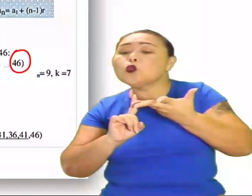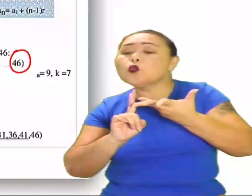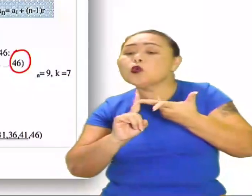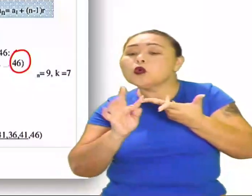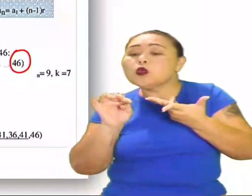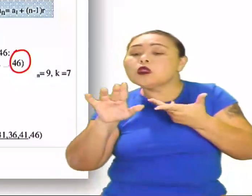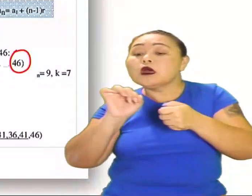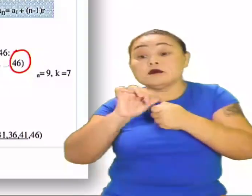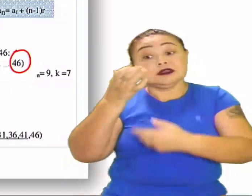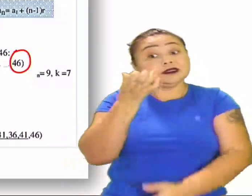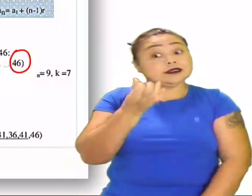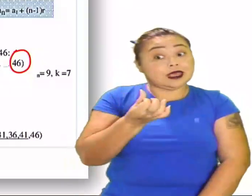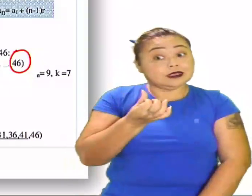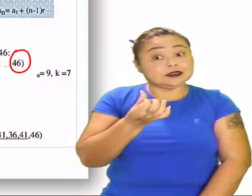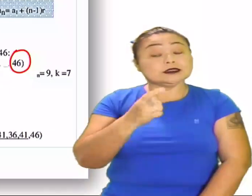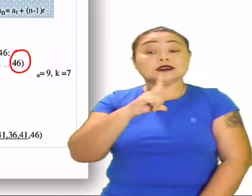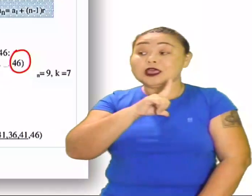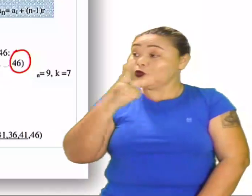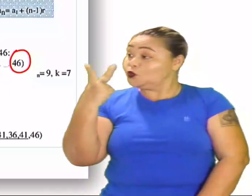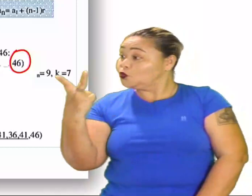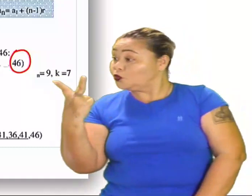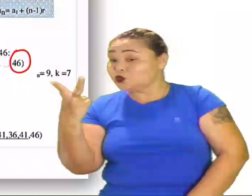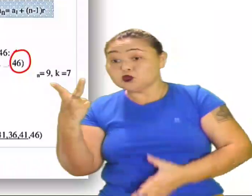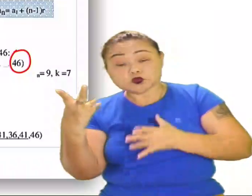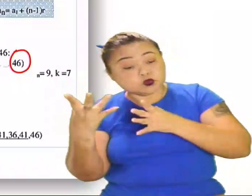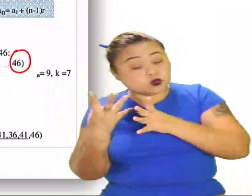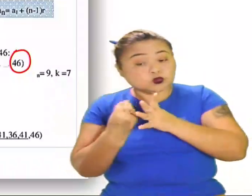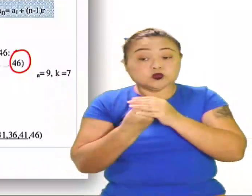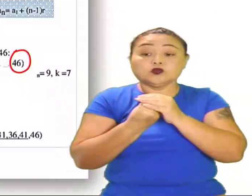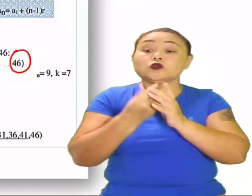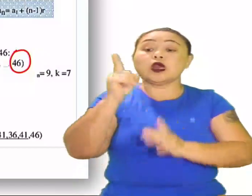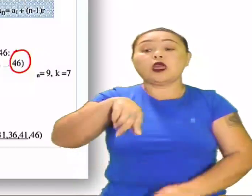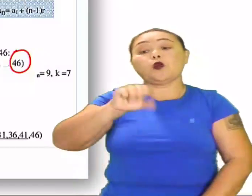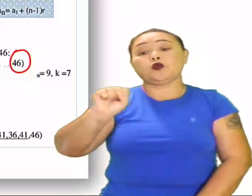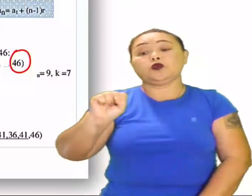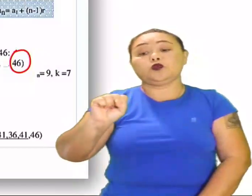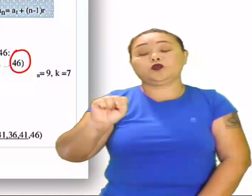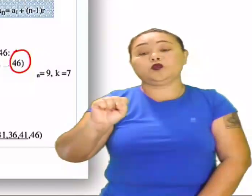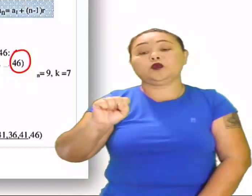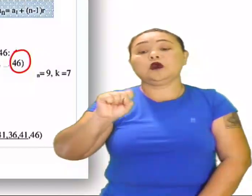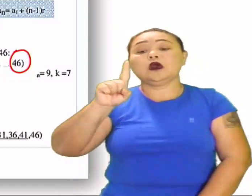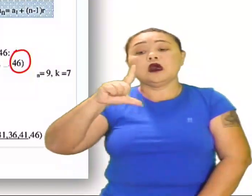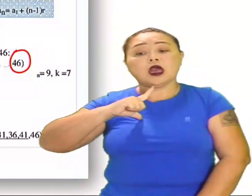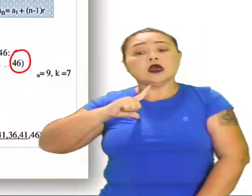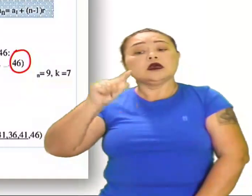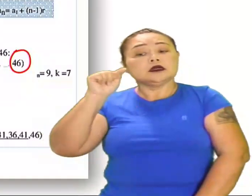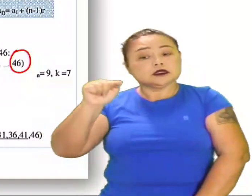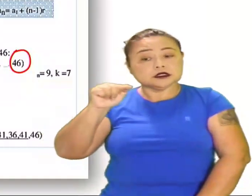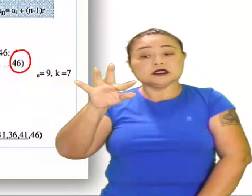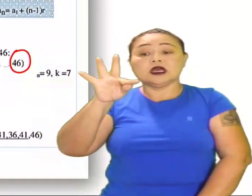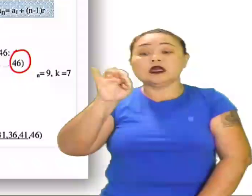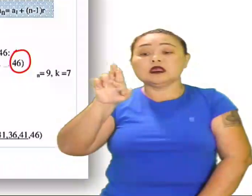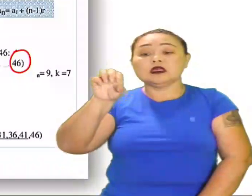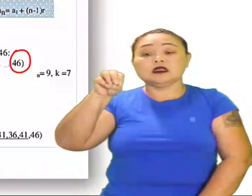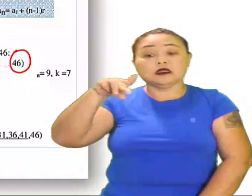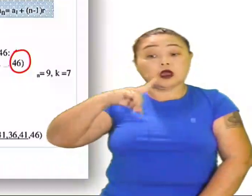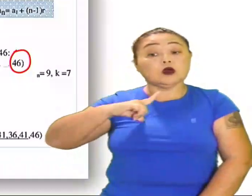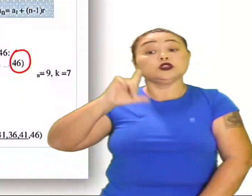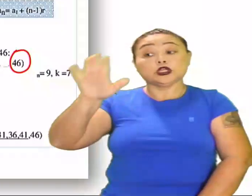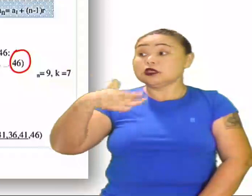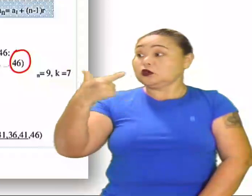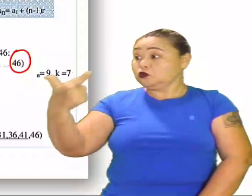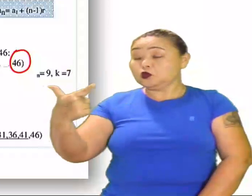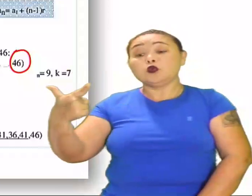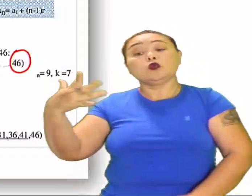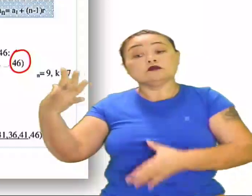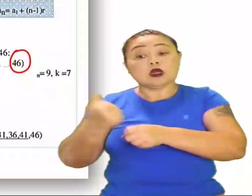colocar? 6? Então já tenho 2. A quantidade de termos é 8. Se eu for colocar 7 termos e já tenho 2,